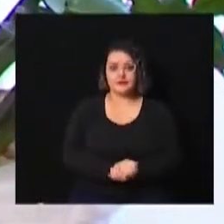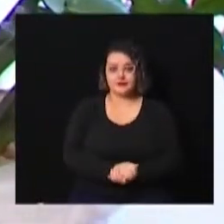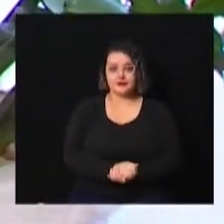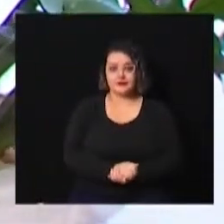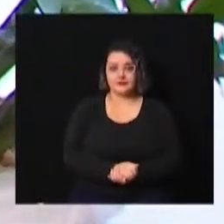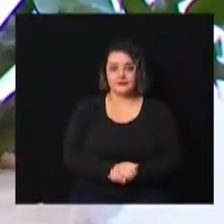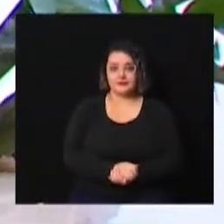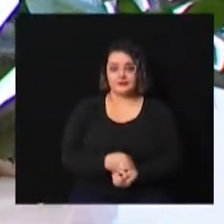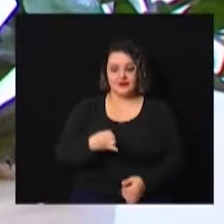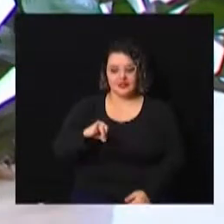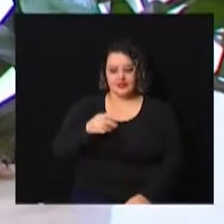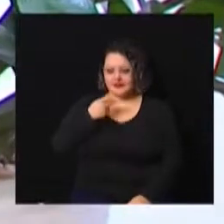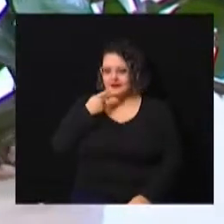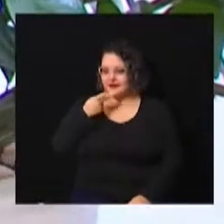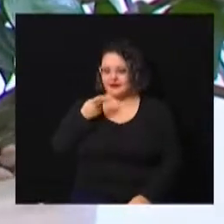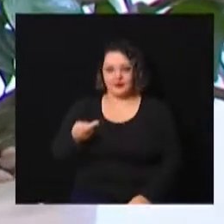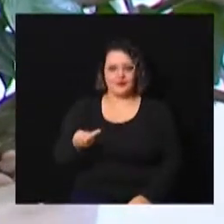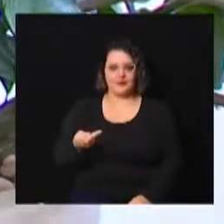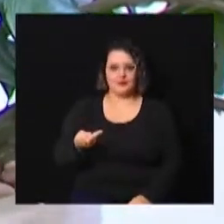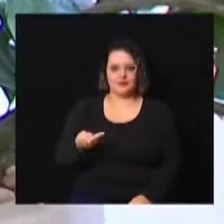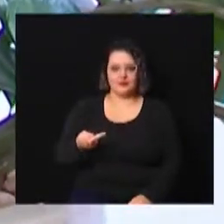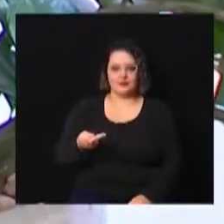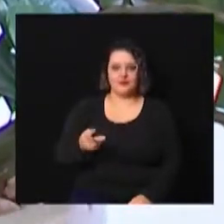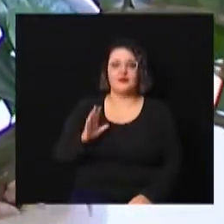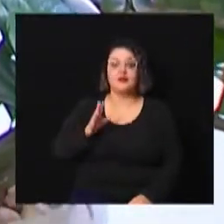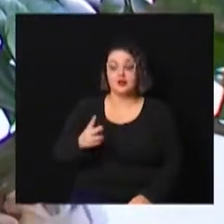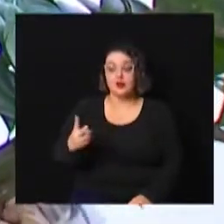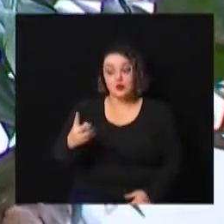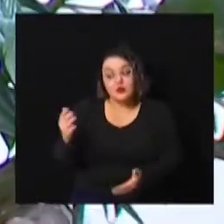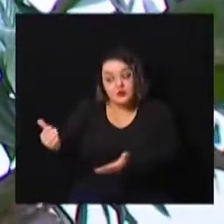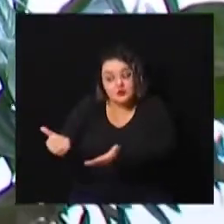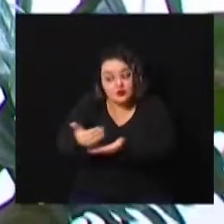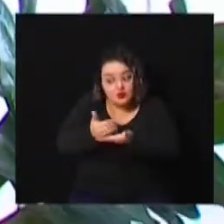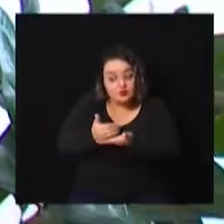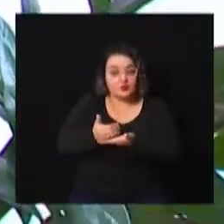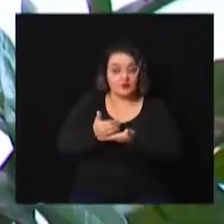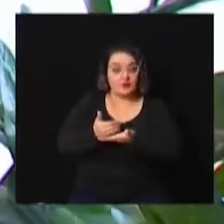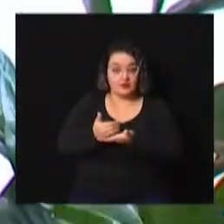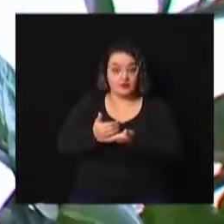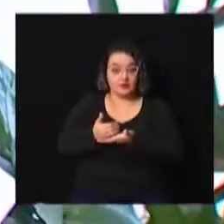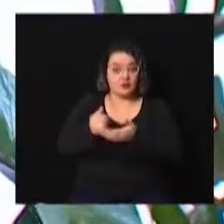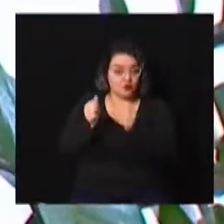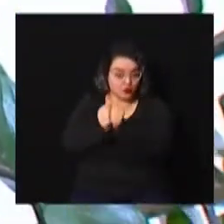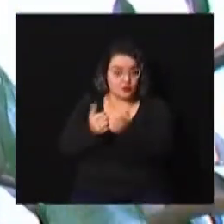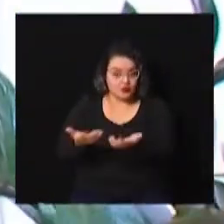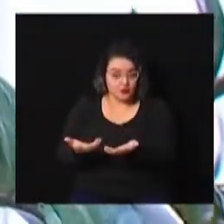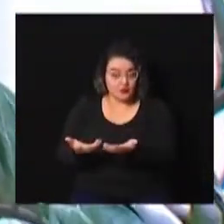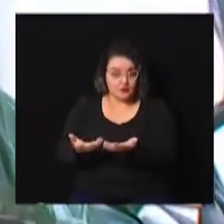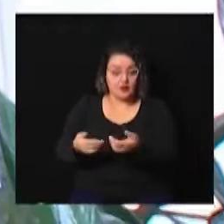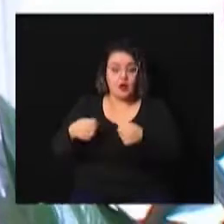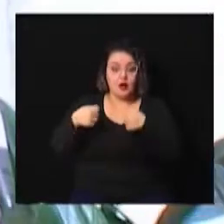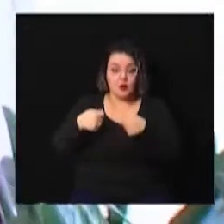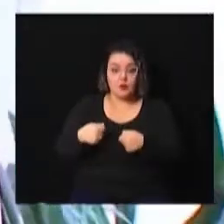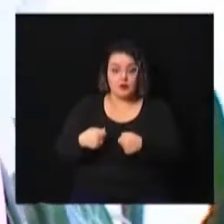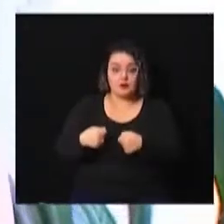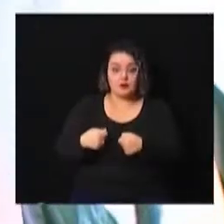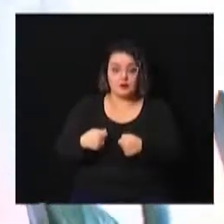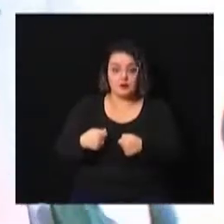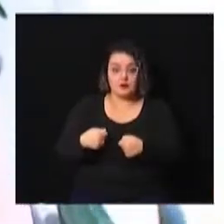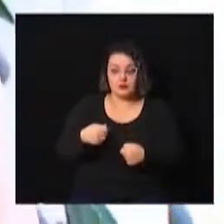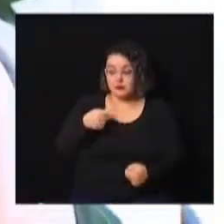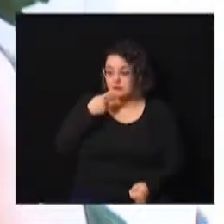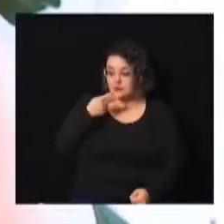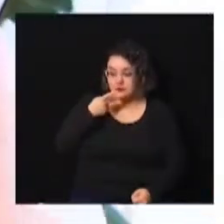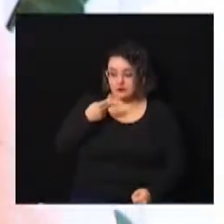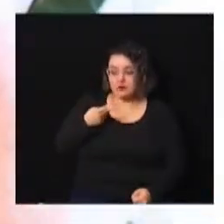tá... Se você falar pra ela, a gente já acolheu 2 de uma vez. Já teve a vez que precisava e ela